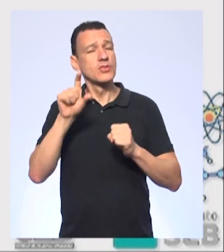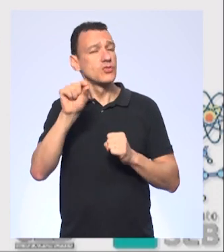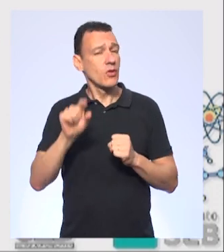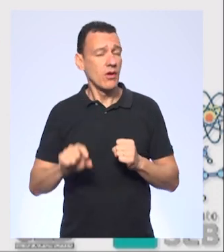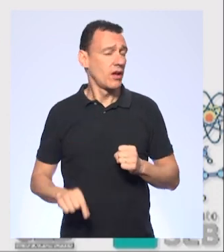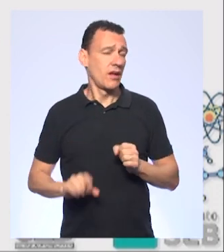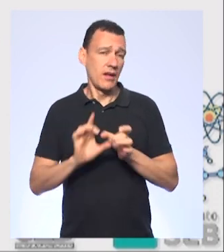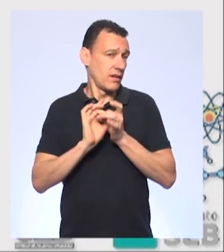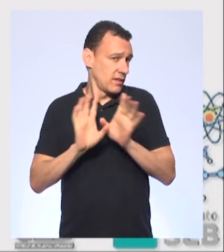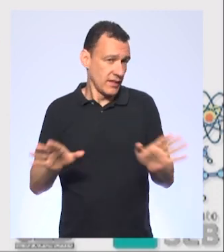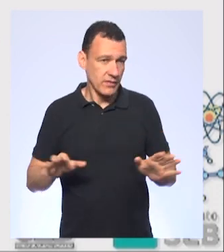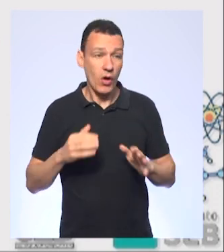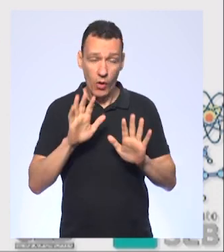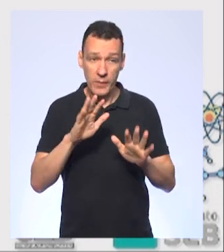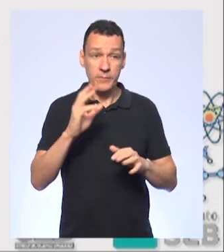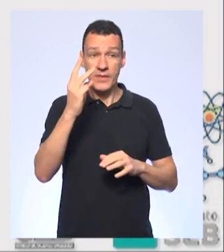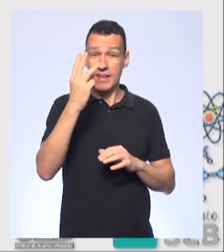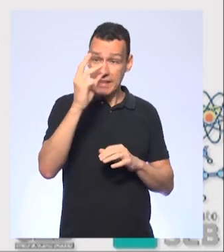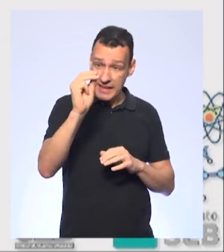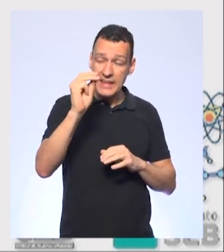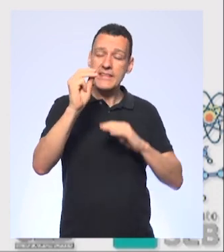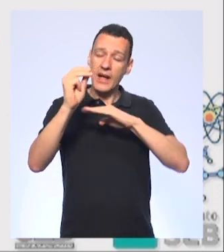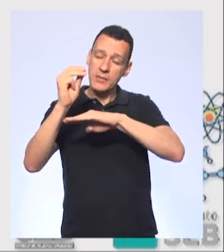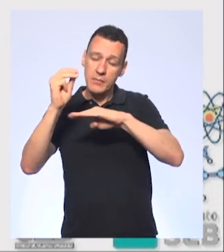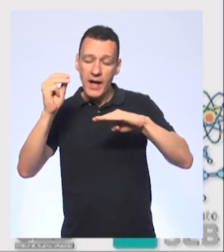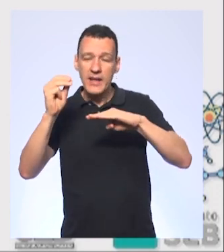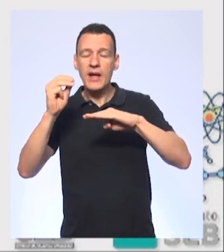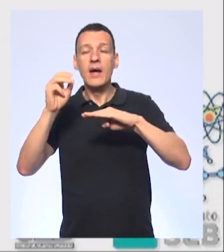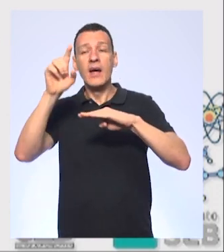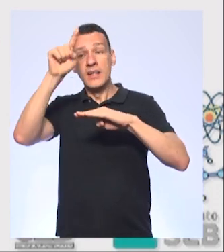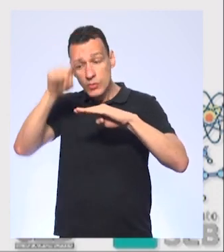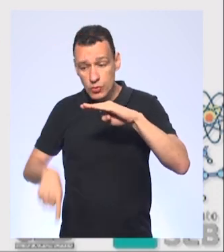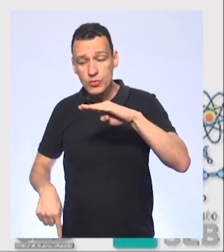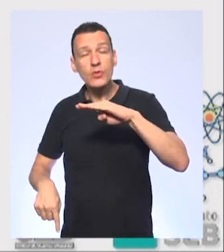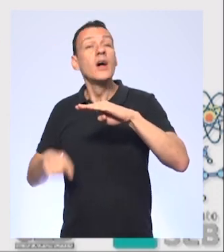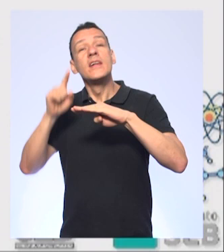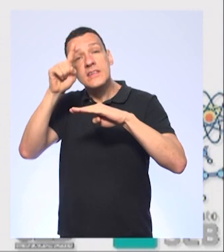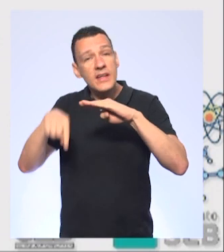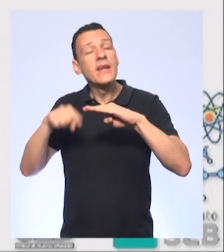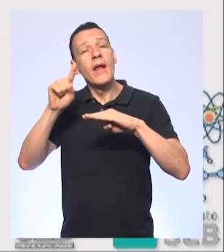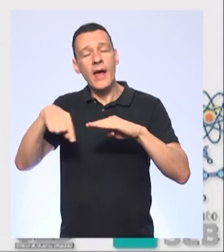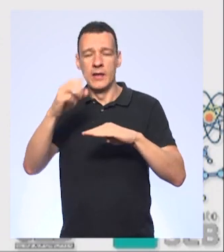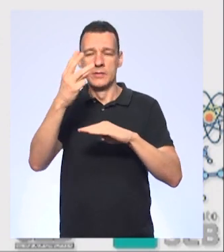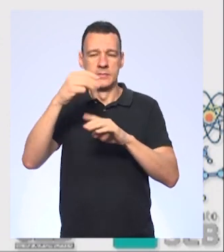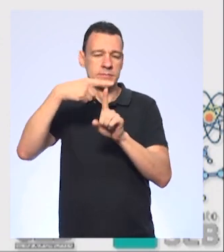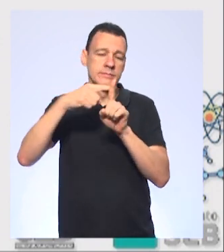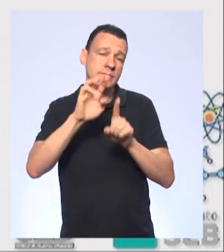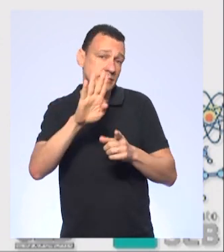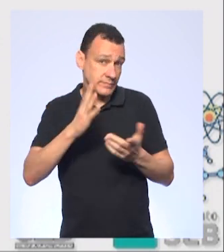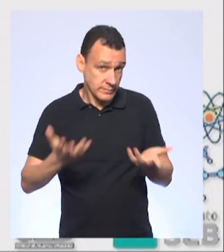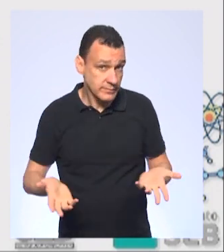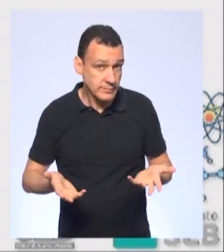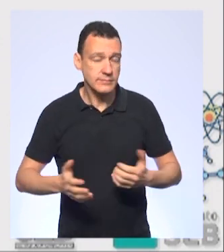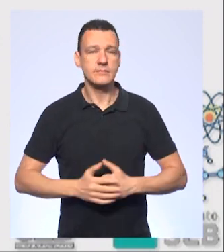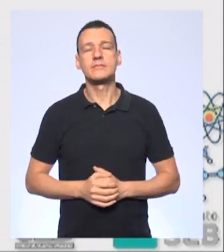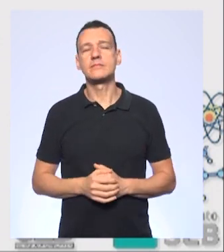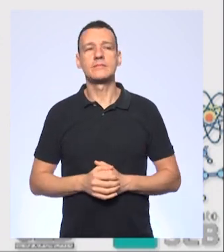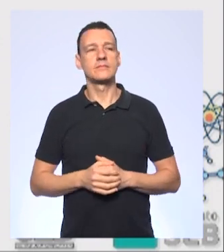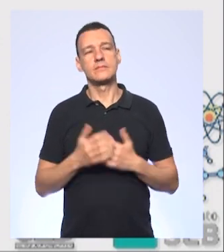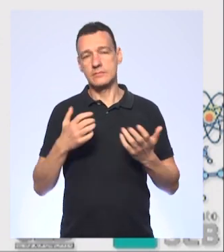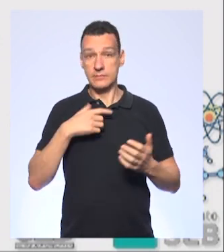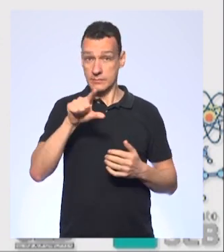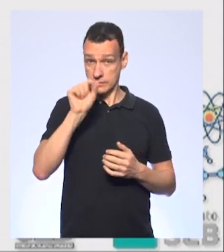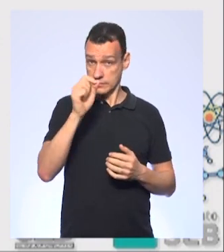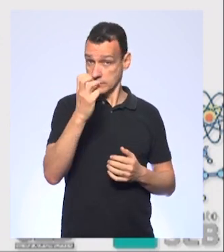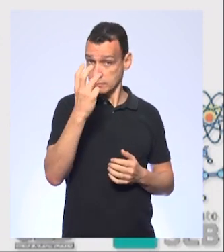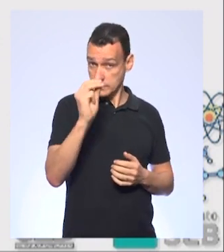assim, ó, 30 está para o segmento todo, que é 30 mais B. Assim como, se eu peguei o 30, o correspondente